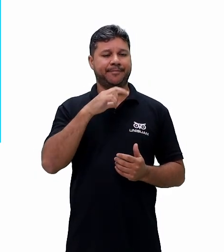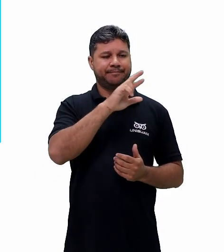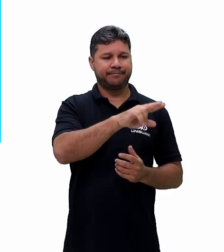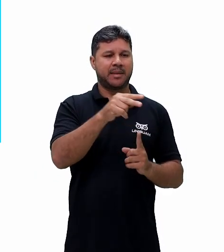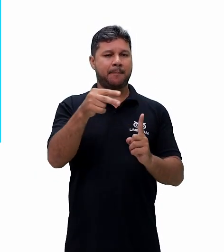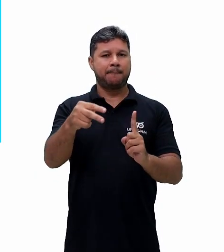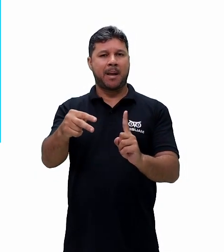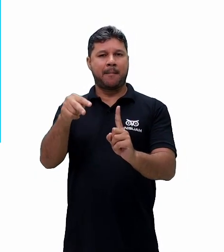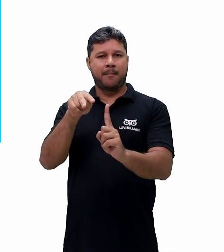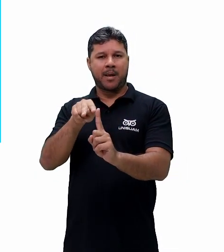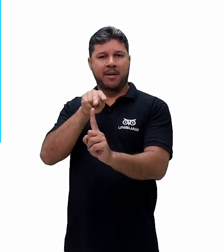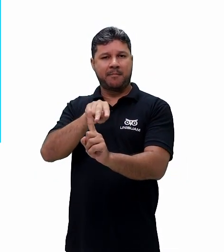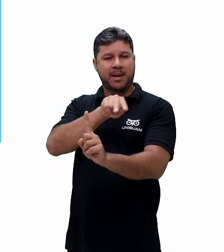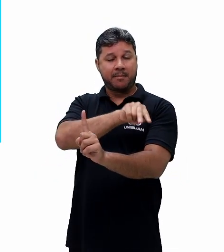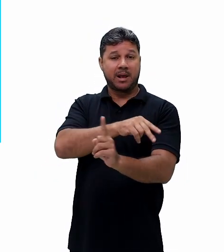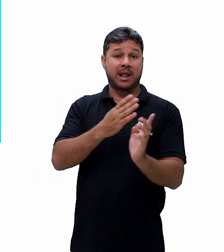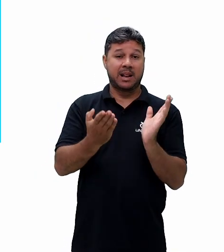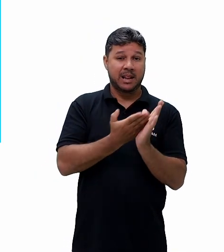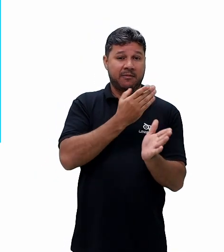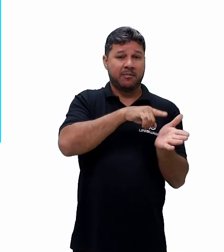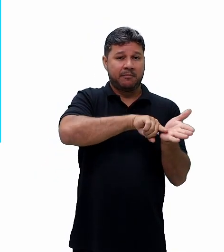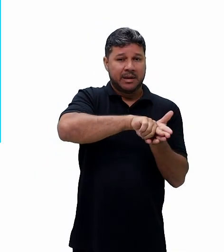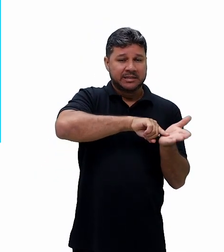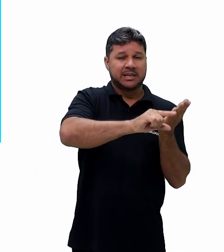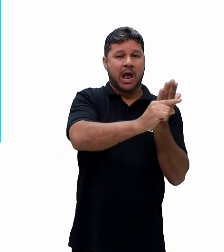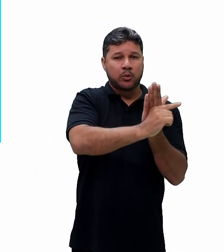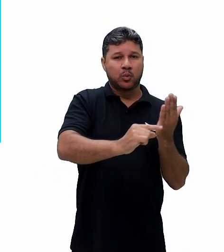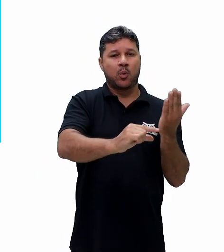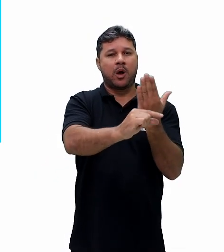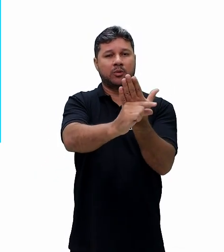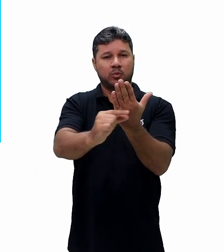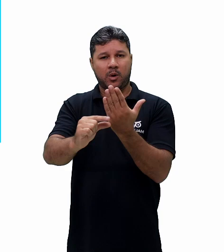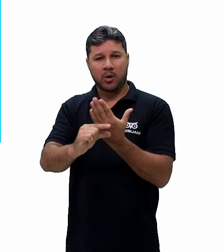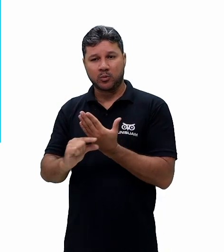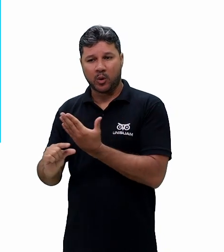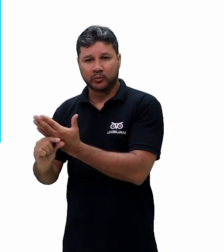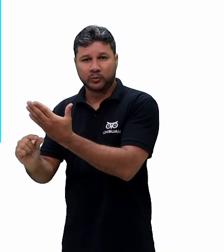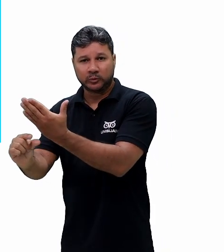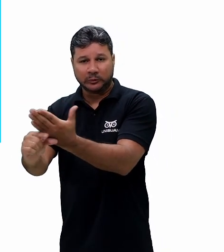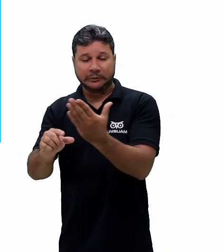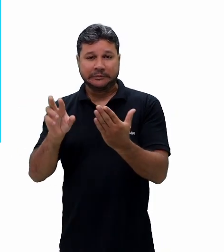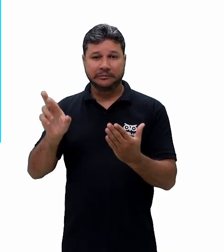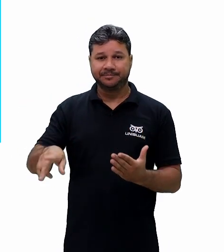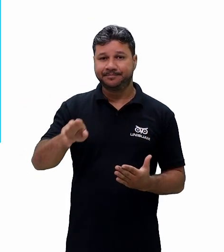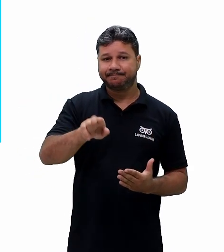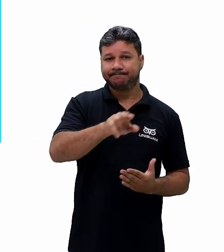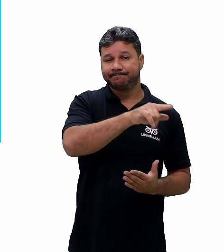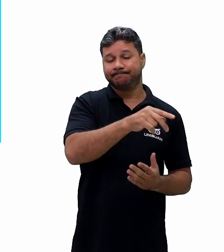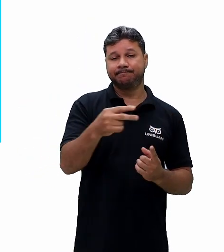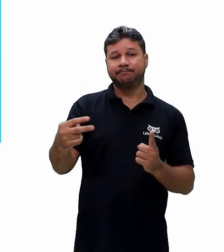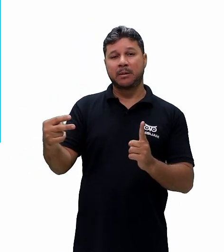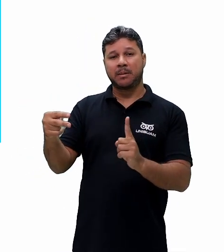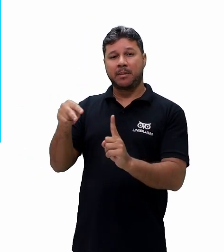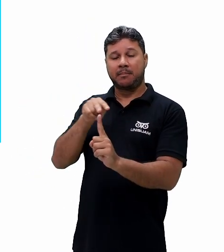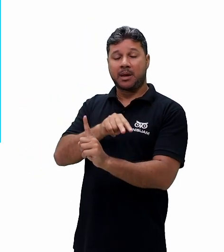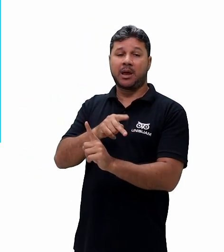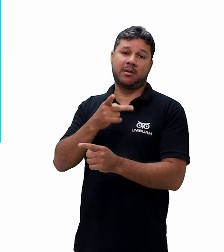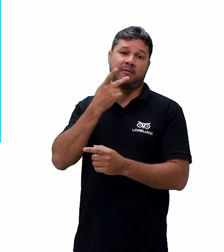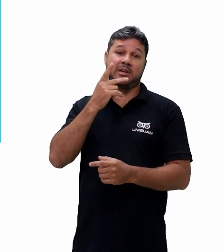este questionamento. Tudo bem? A literatura científica hoje mostra